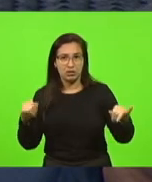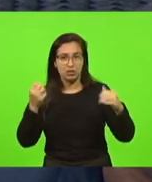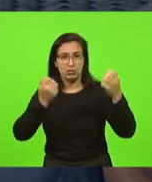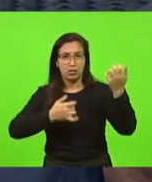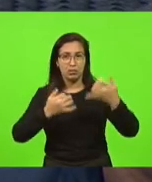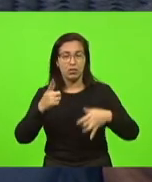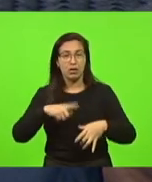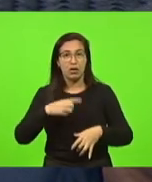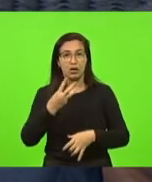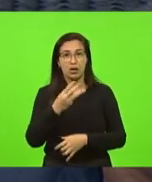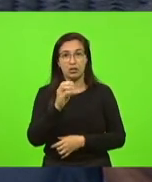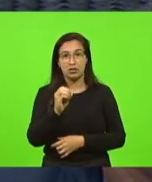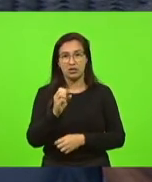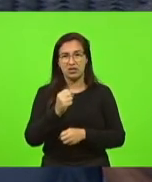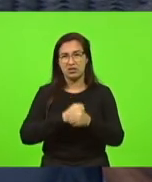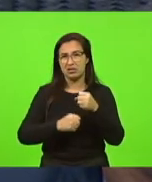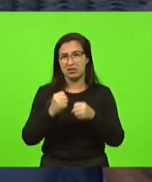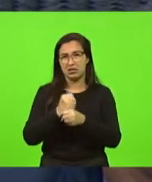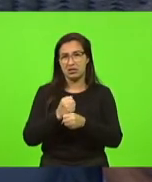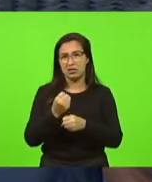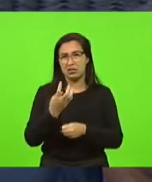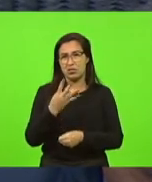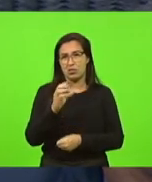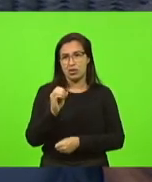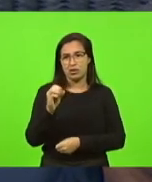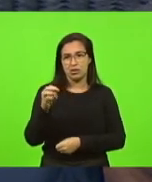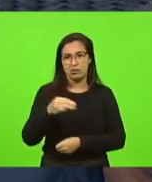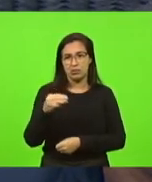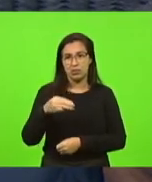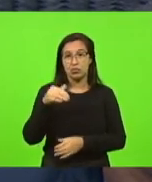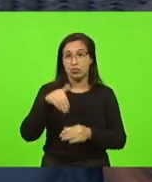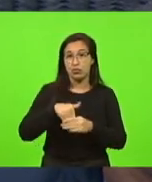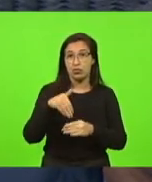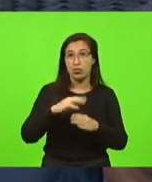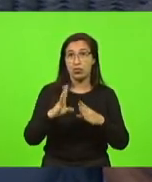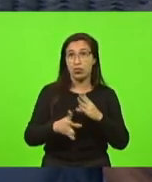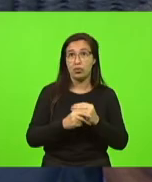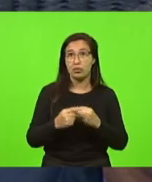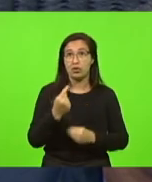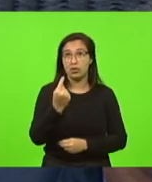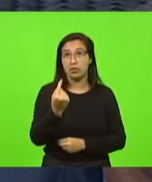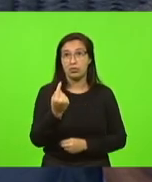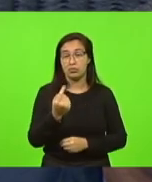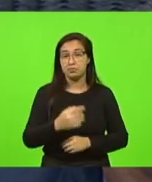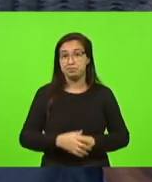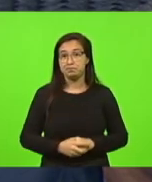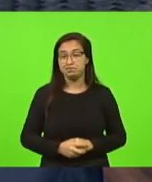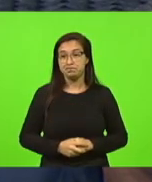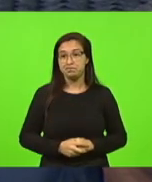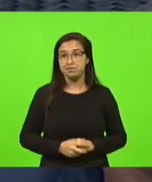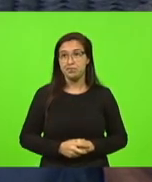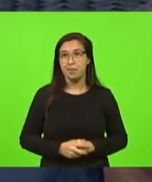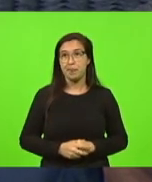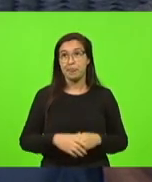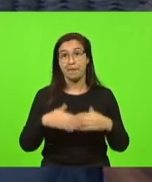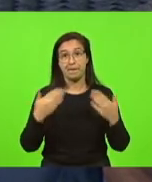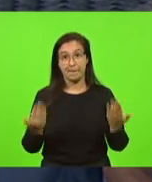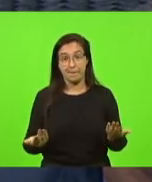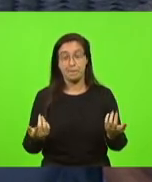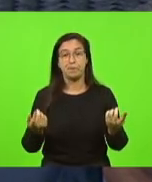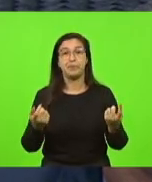40 minutos atrás, nós votamos uma emenda aqui, e foi acordado que assim não fizesse. Então, nós temos, sim,